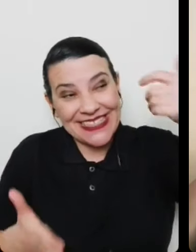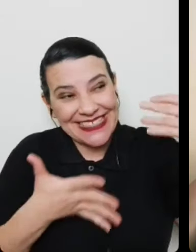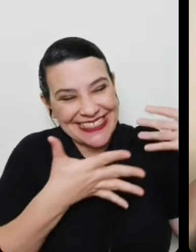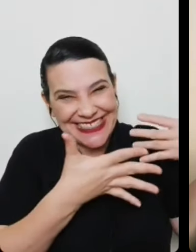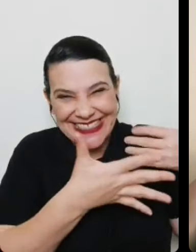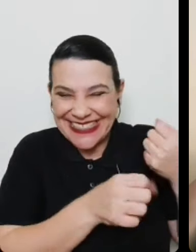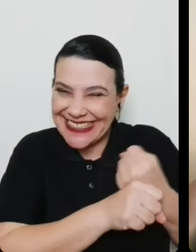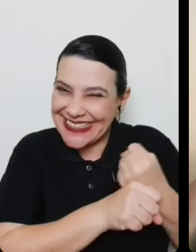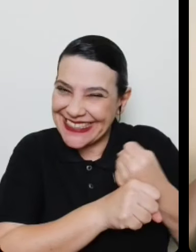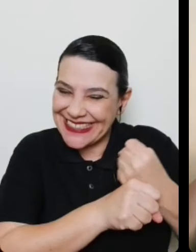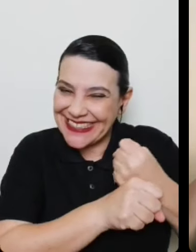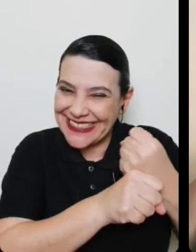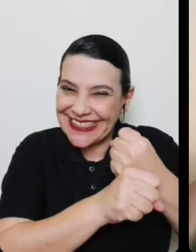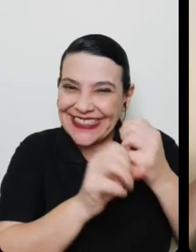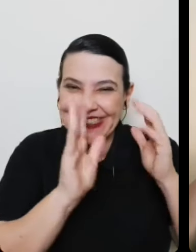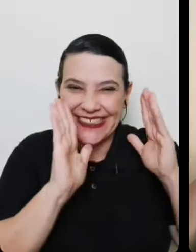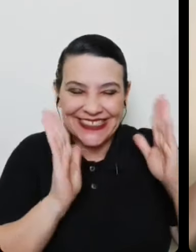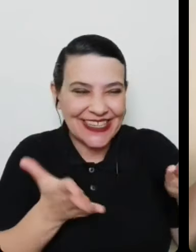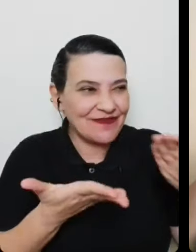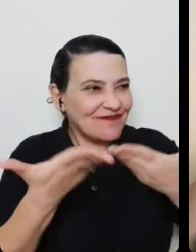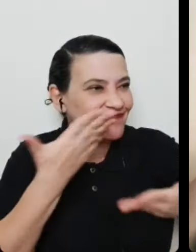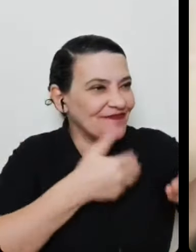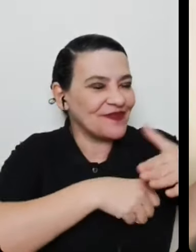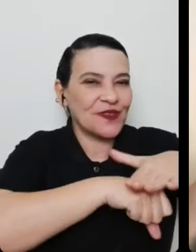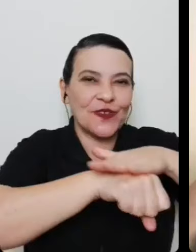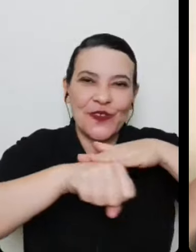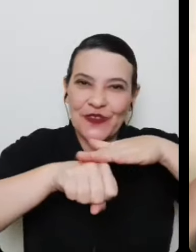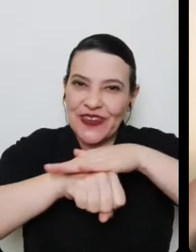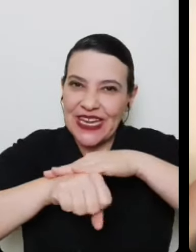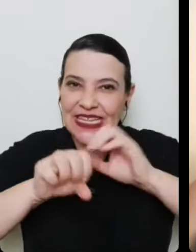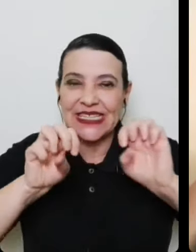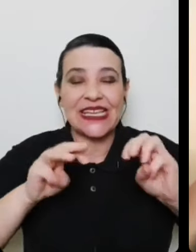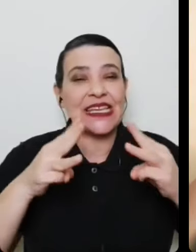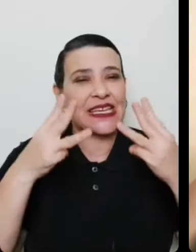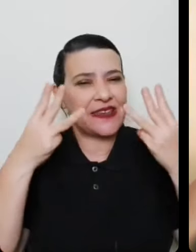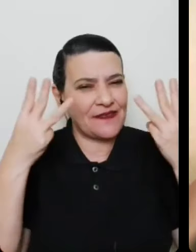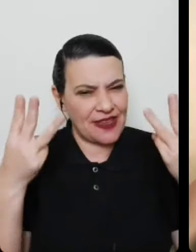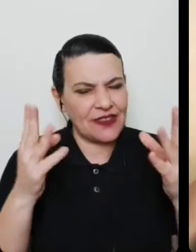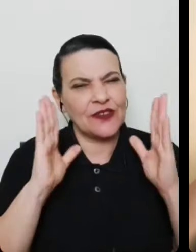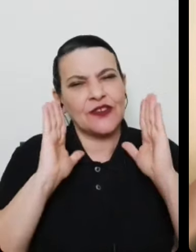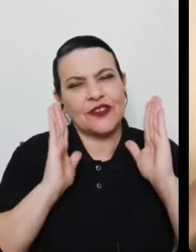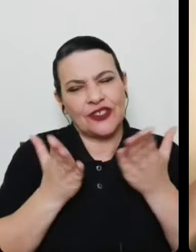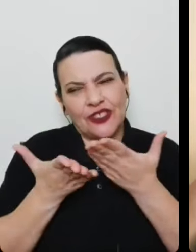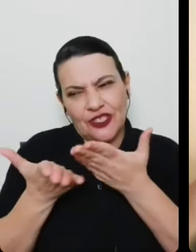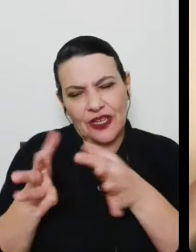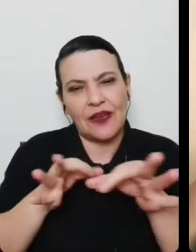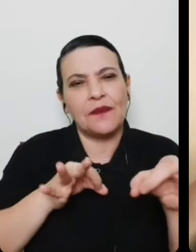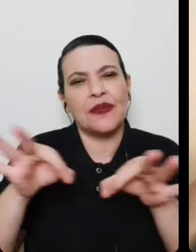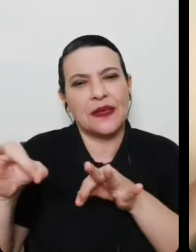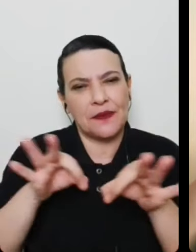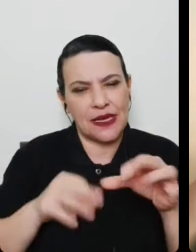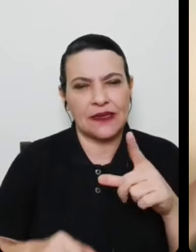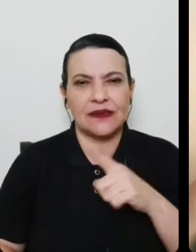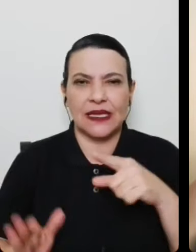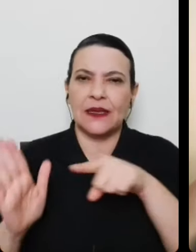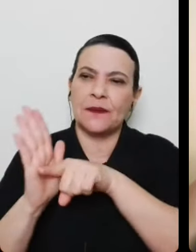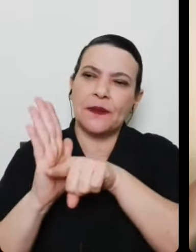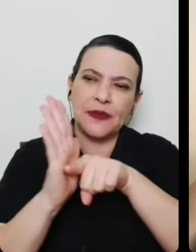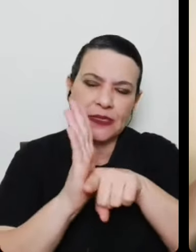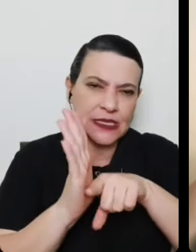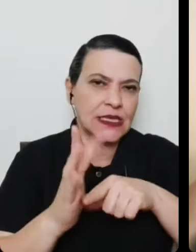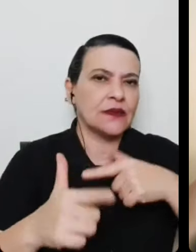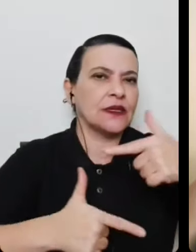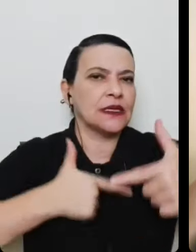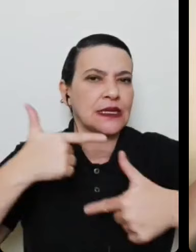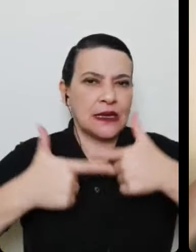nessas leituras, nesses diálogos, nesses eventos. Muita coisa eles já têm também, porque já estão pesquisando e trabalhando nesse